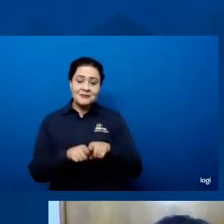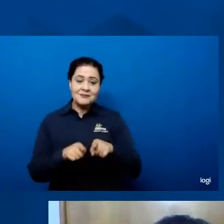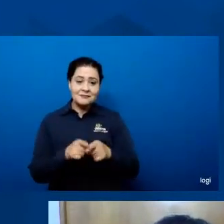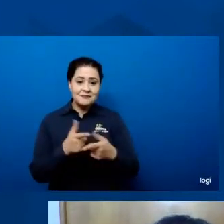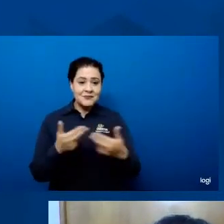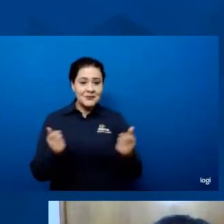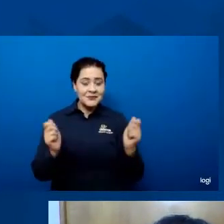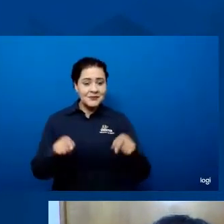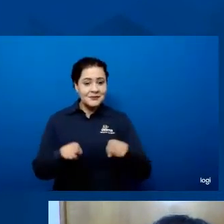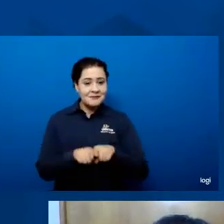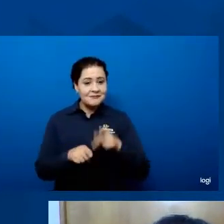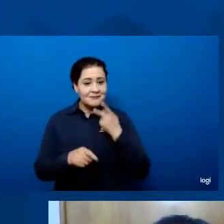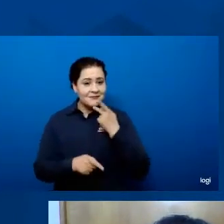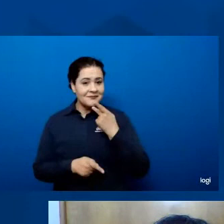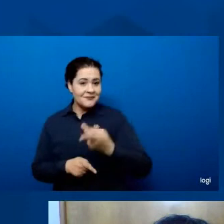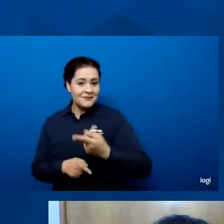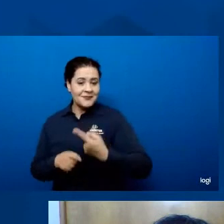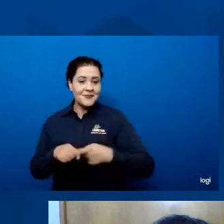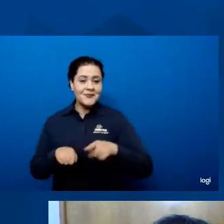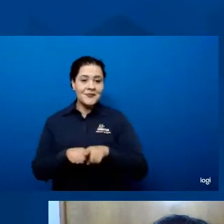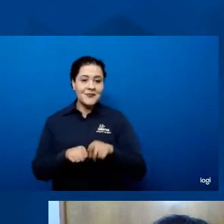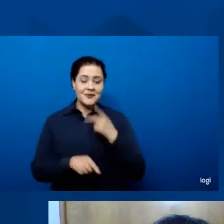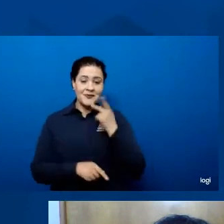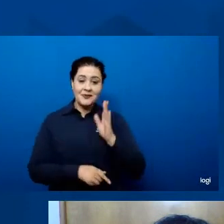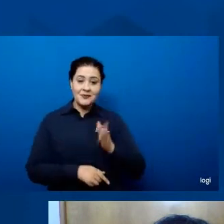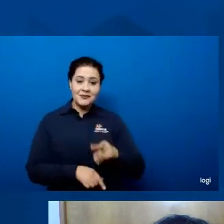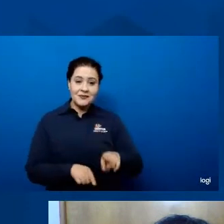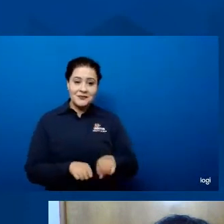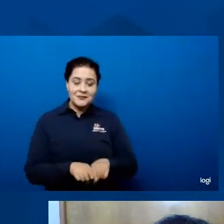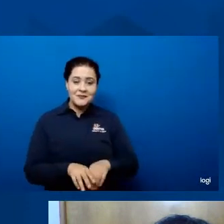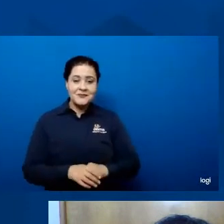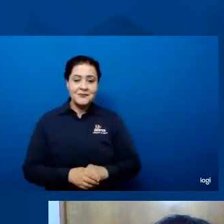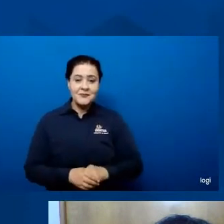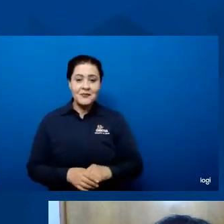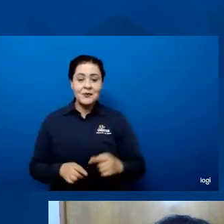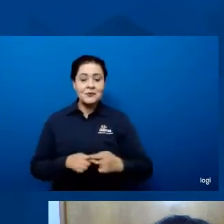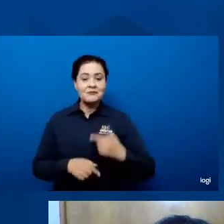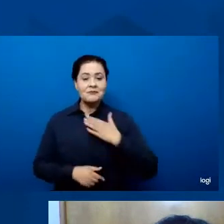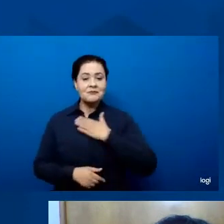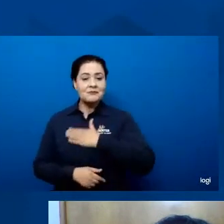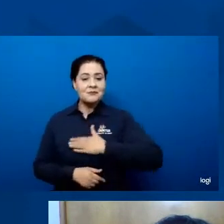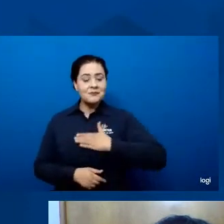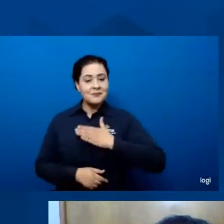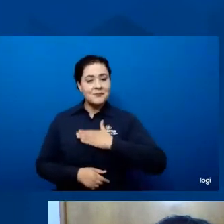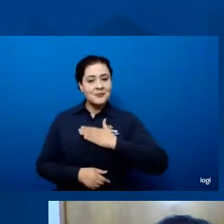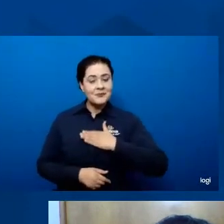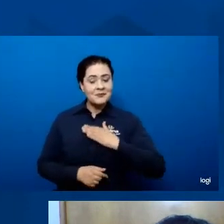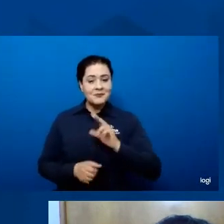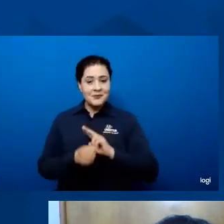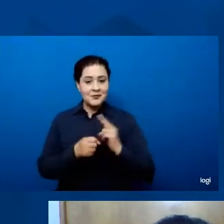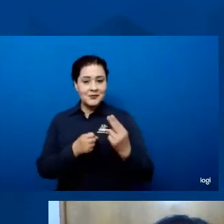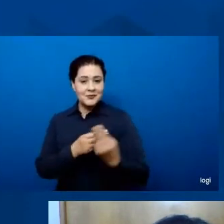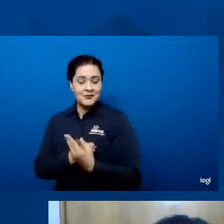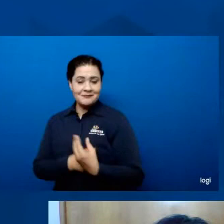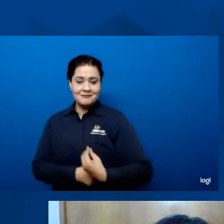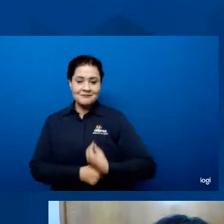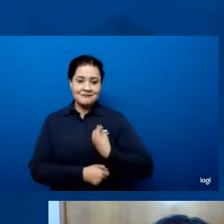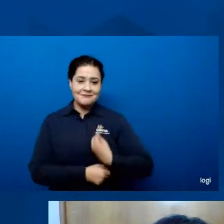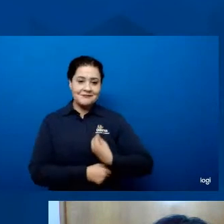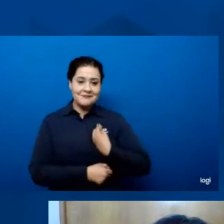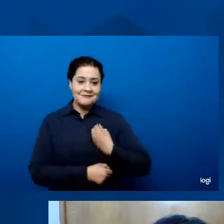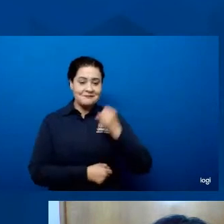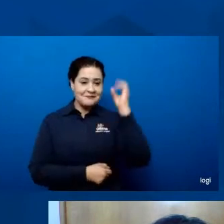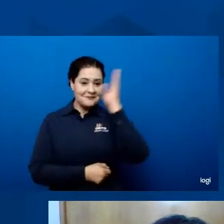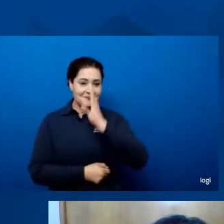coisa aí, quiserem falar. E é como eu falei, né, é um prazer para mim estar na Uninter, no